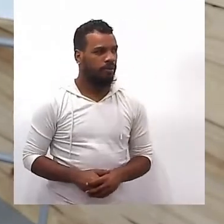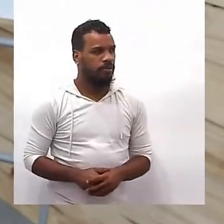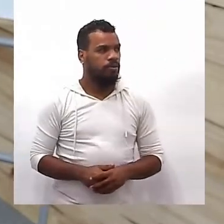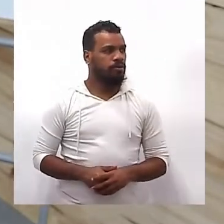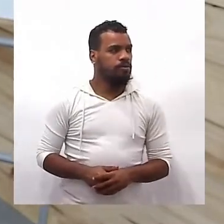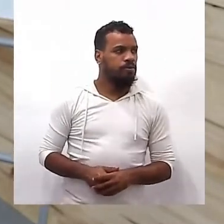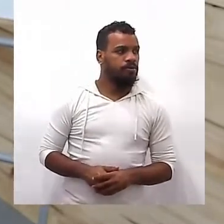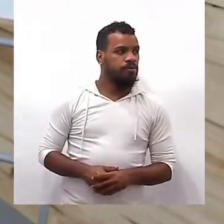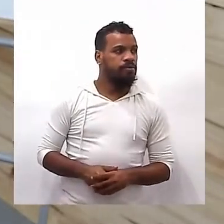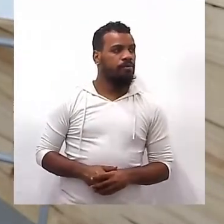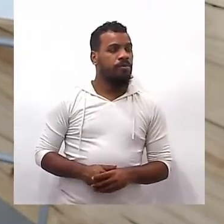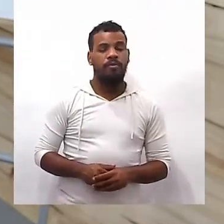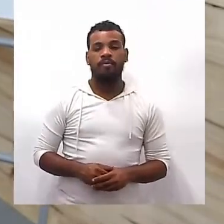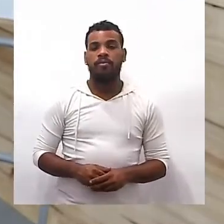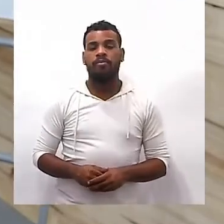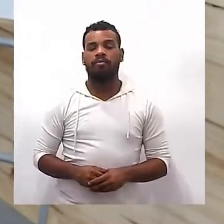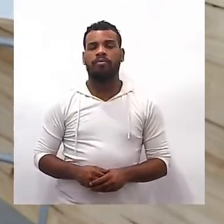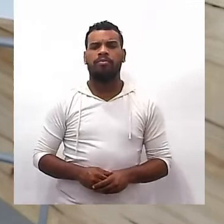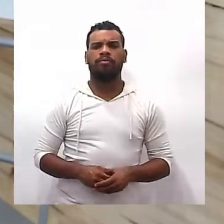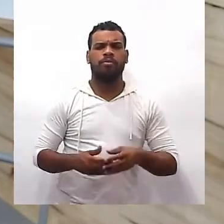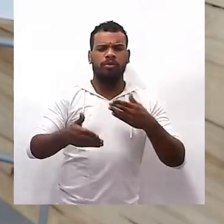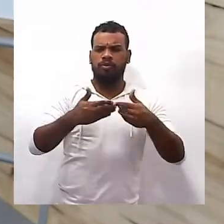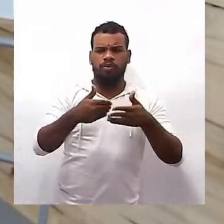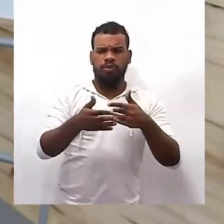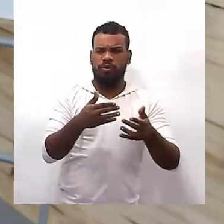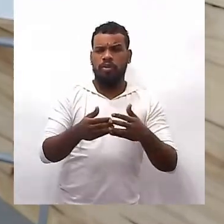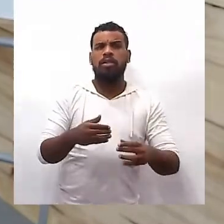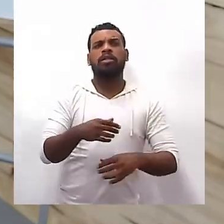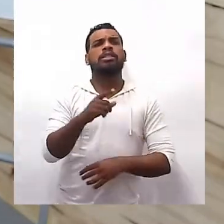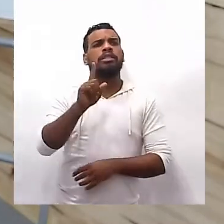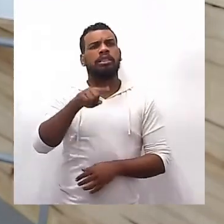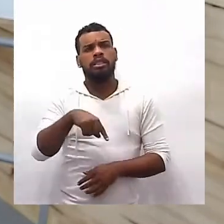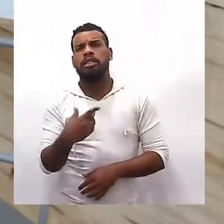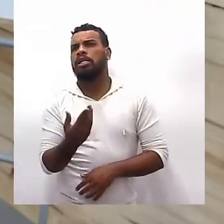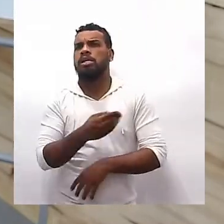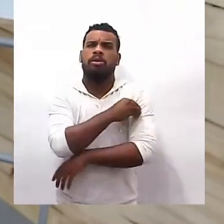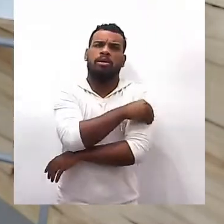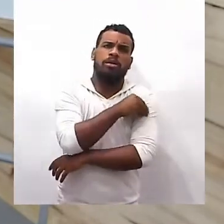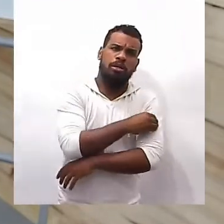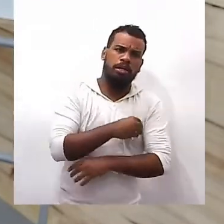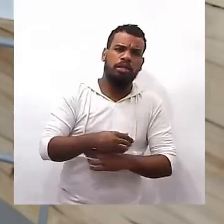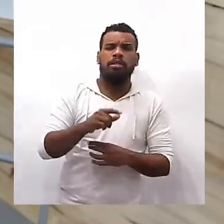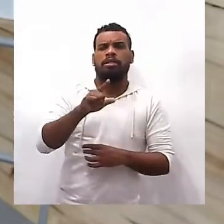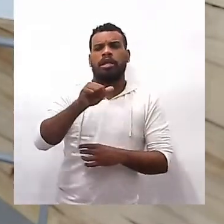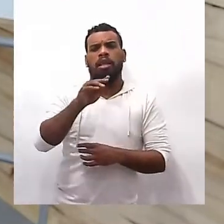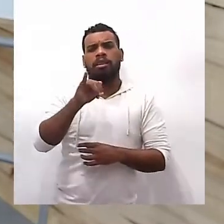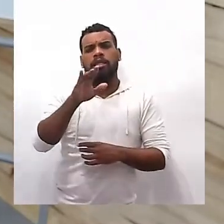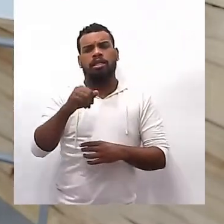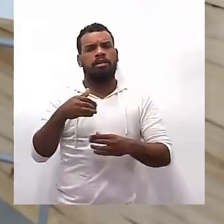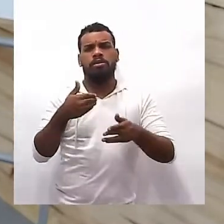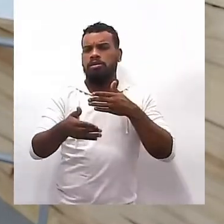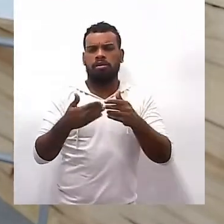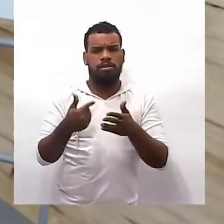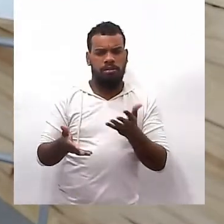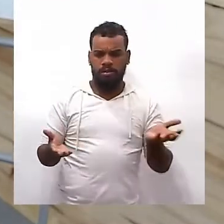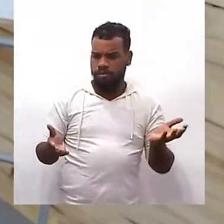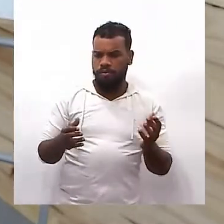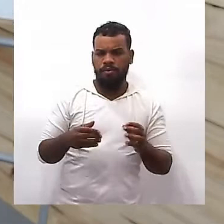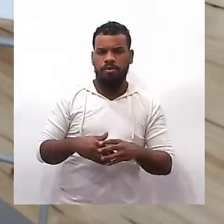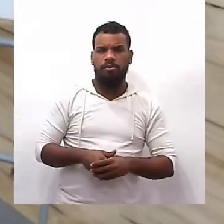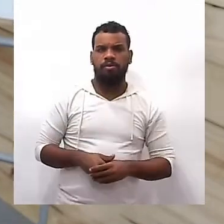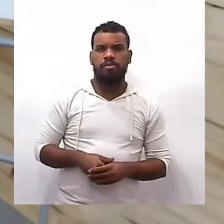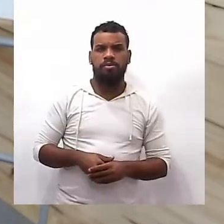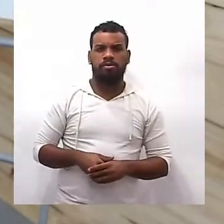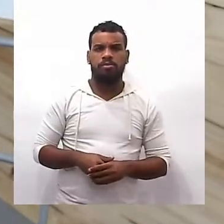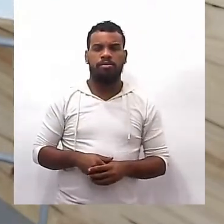processo de fermentação, independente se é alcoólica, independente se é lática, independente se é acética,